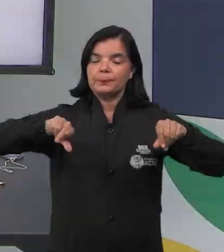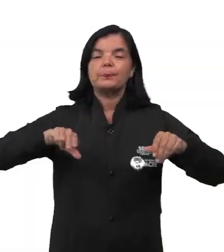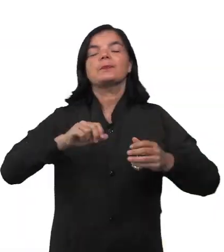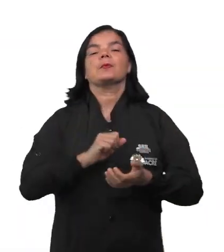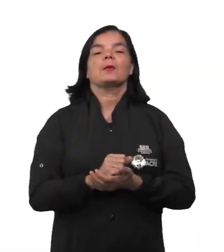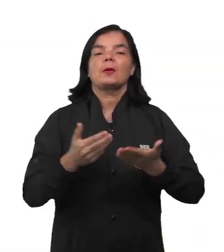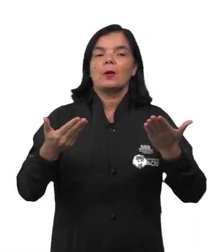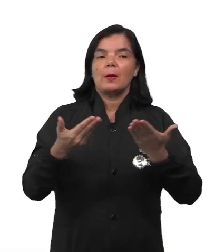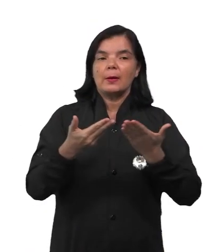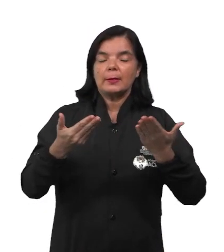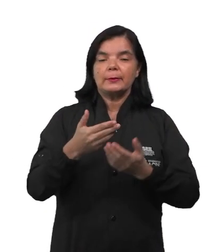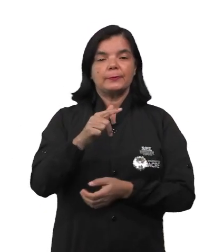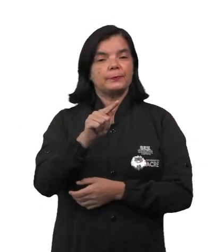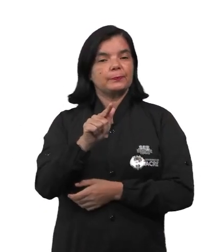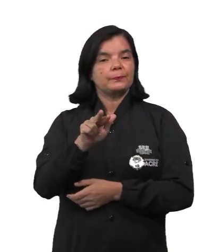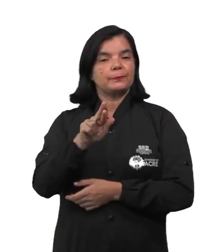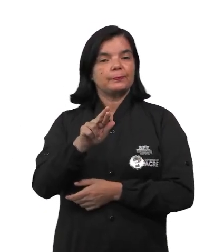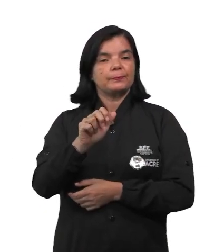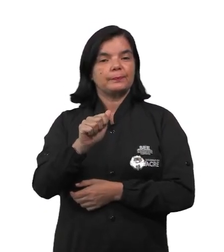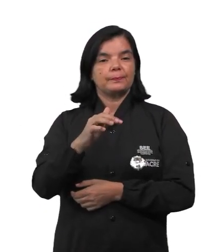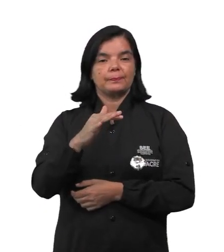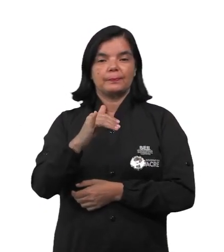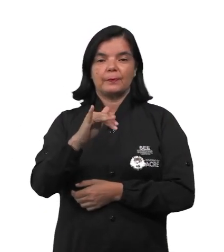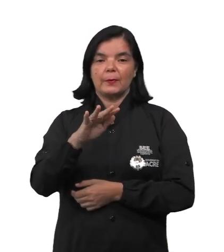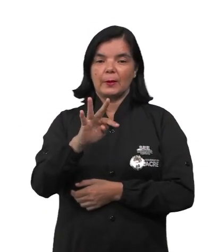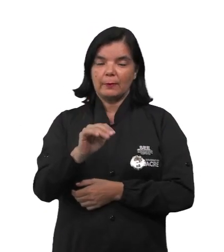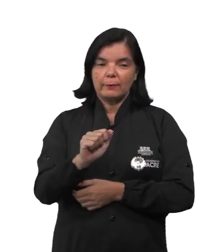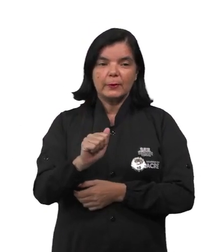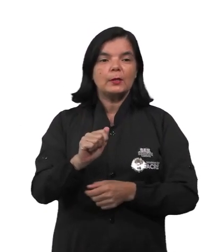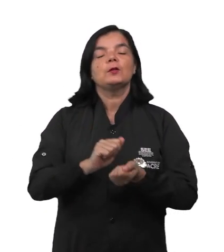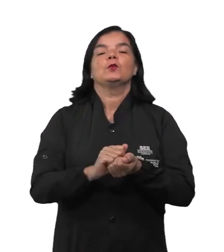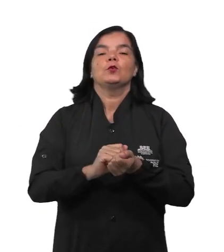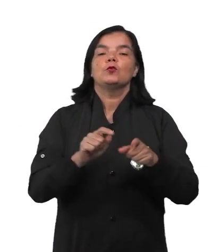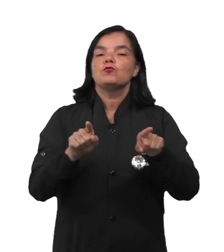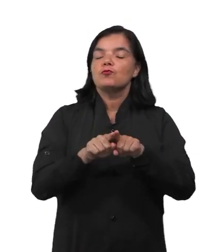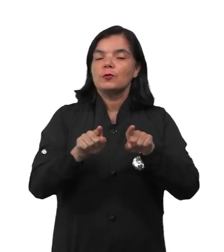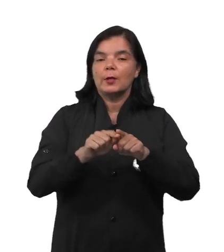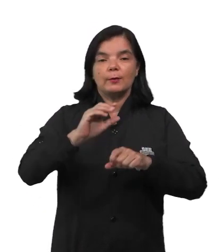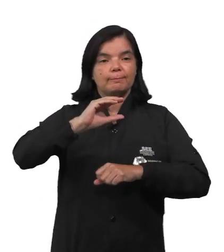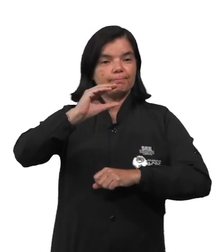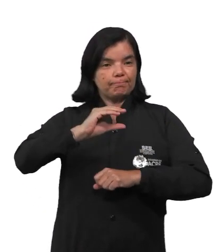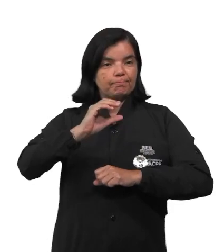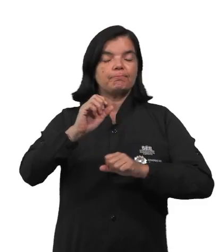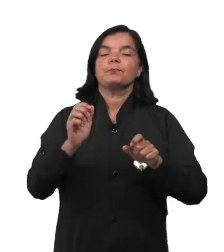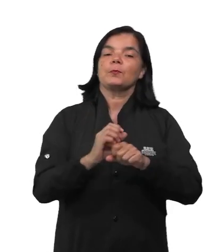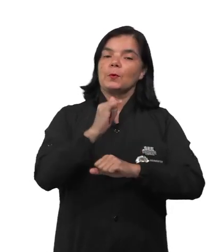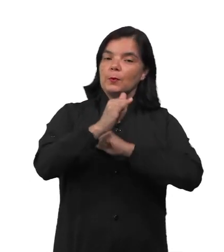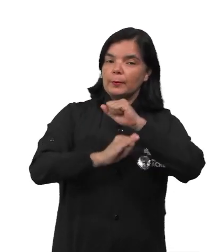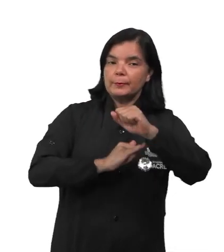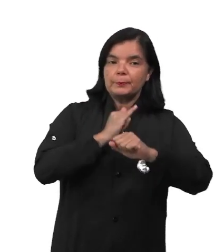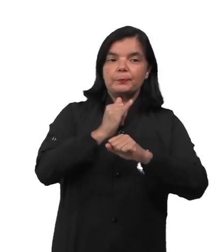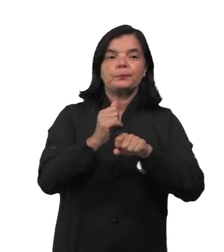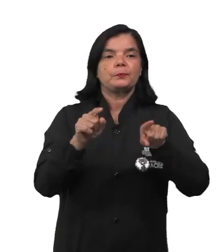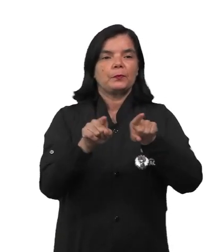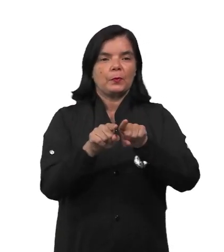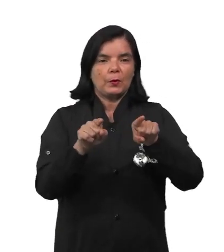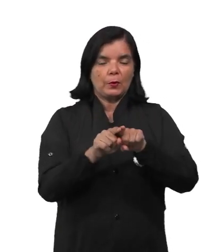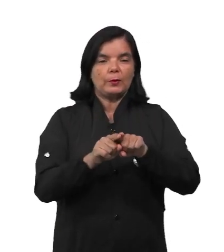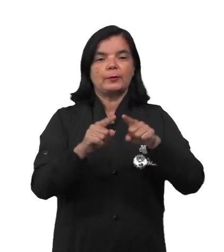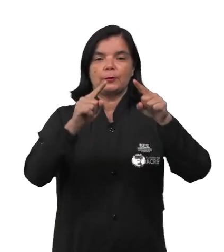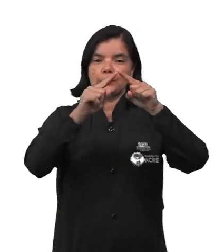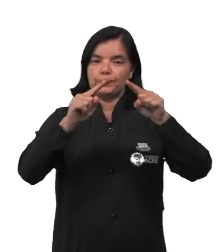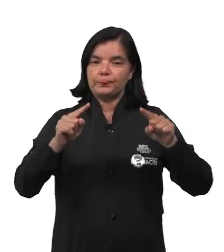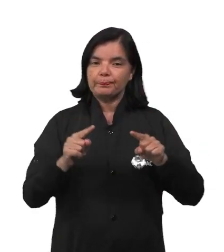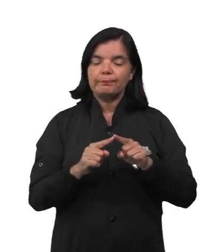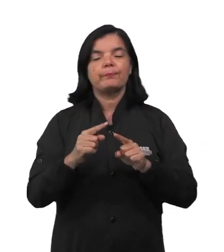temos agora a grafita. A grafita é constituída de átomos de carbono ligados em uma rede hexagonal. Essa